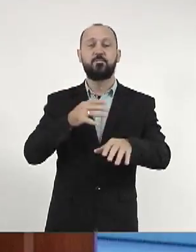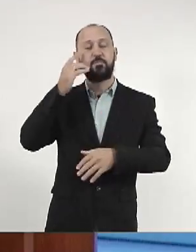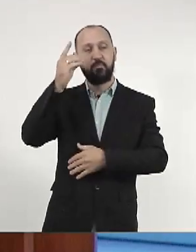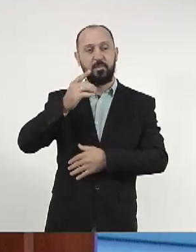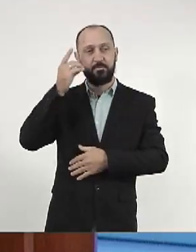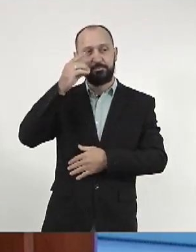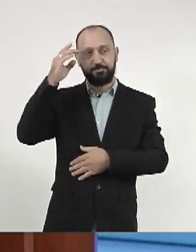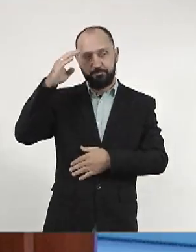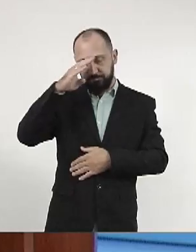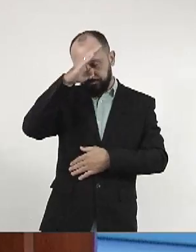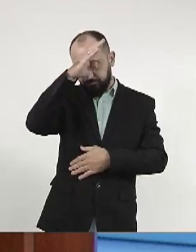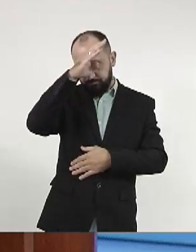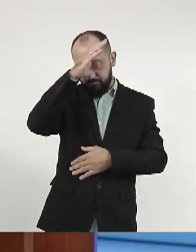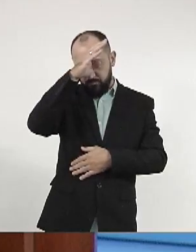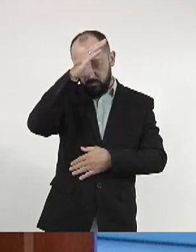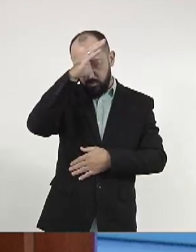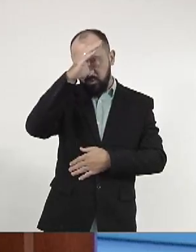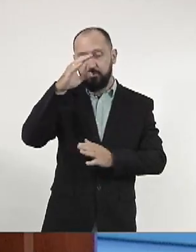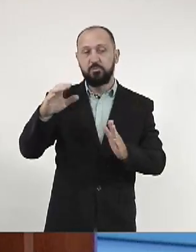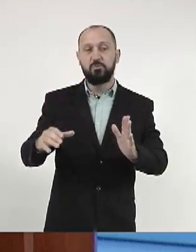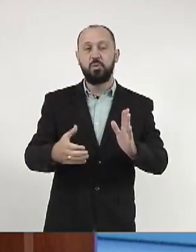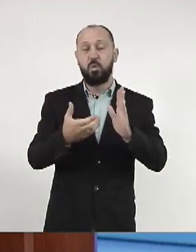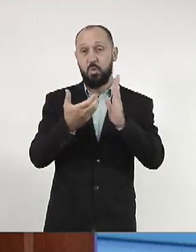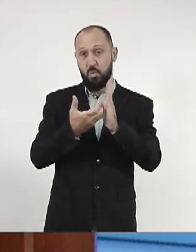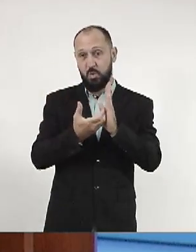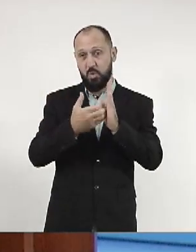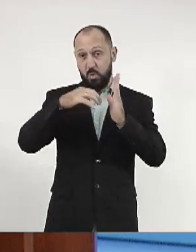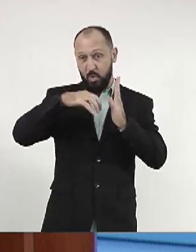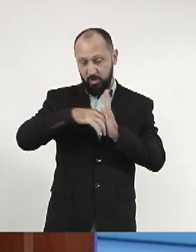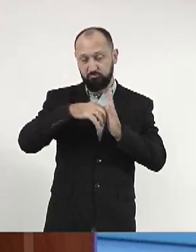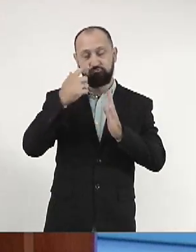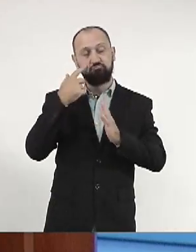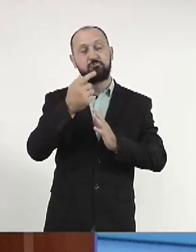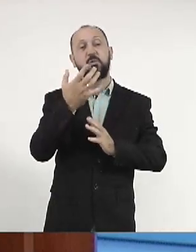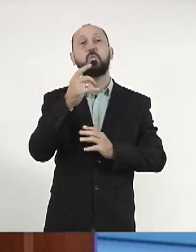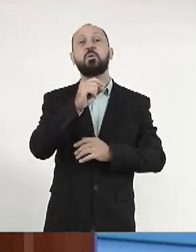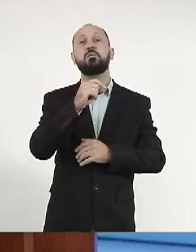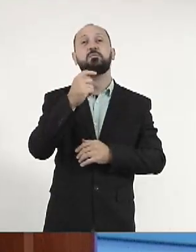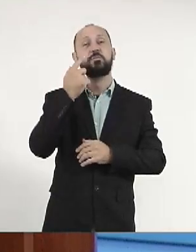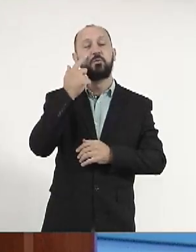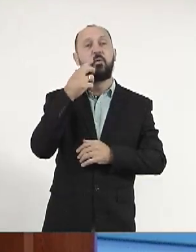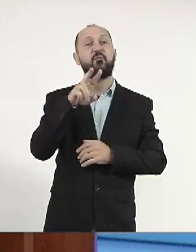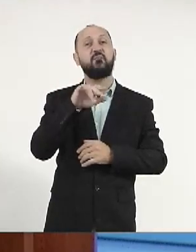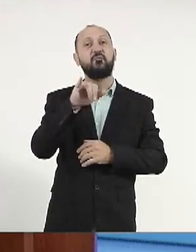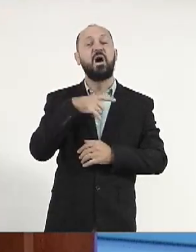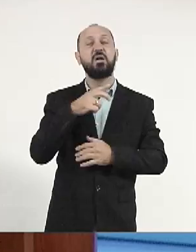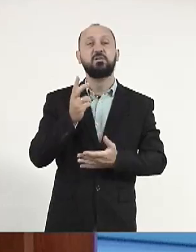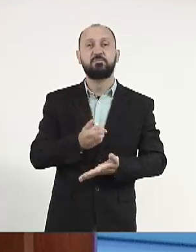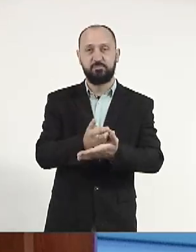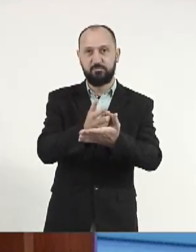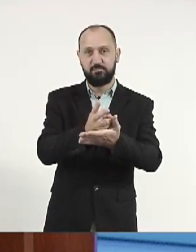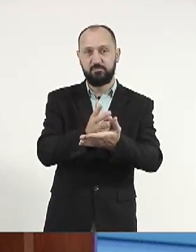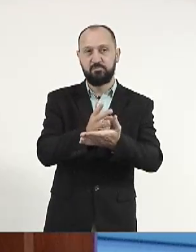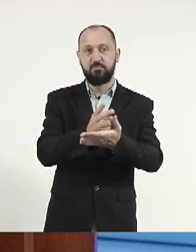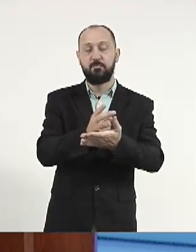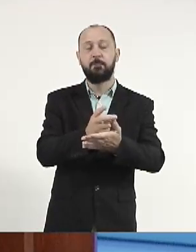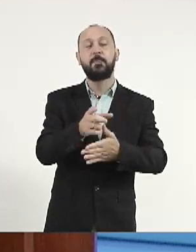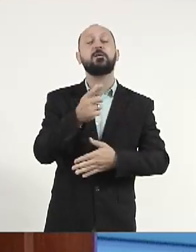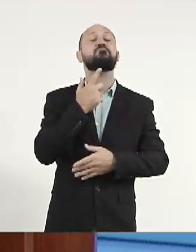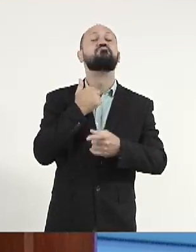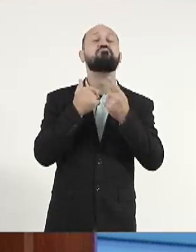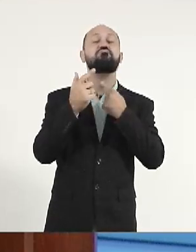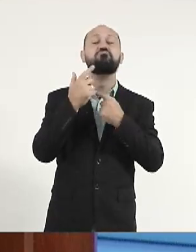deputados bolsonaristas no Congresso Nacional, e eu tenho certeza que vai prevalecer o bom